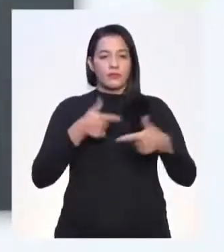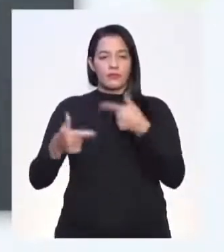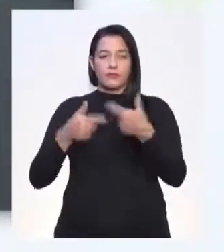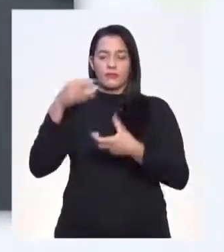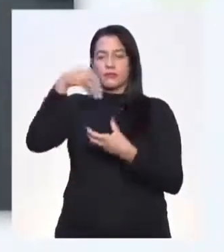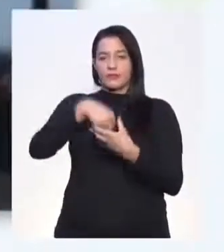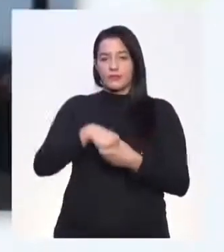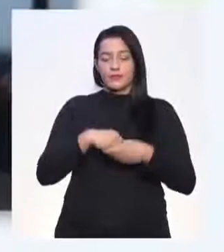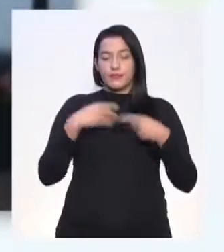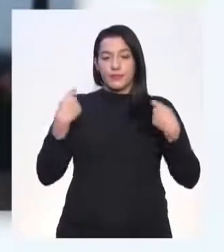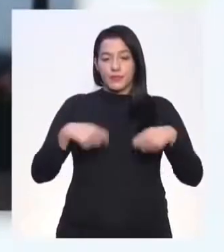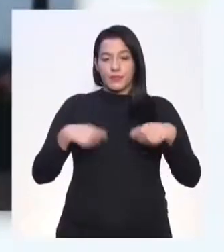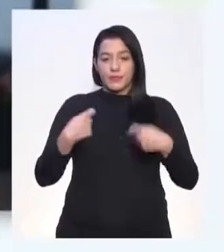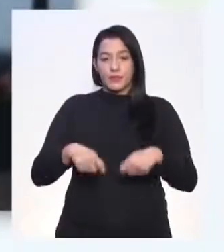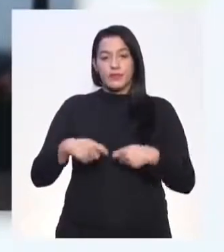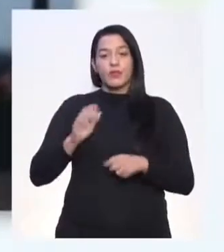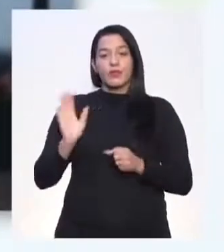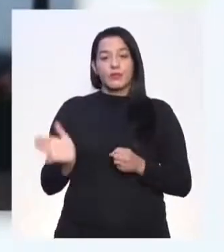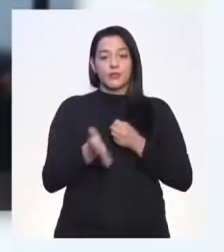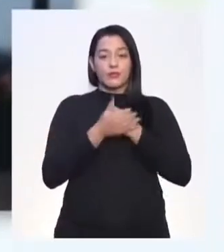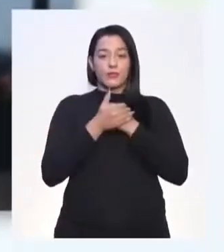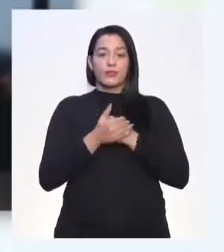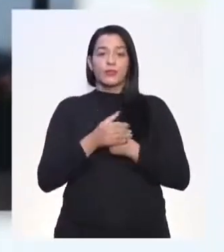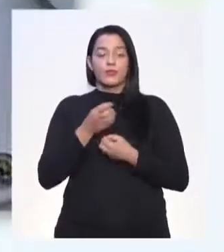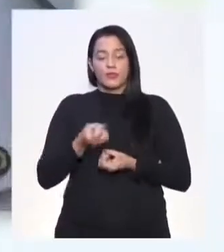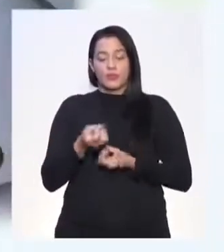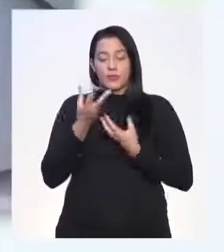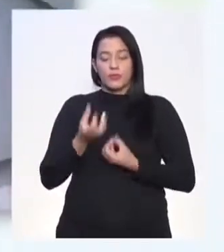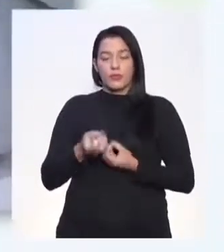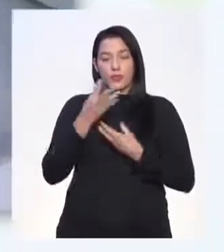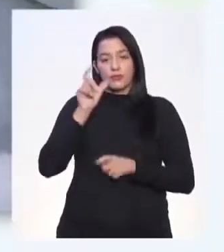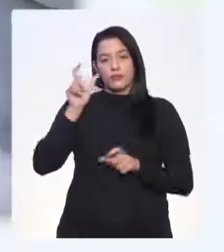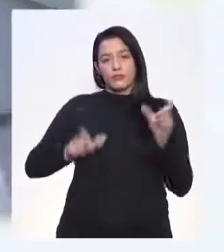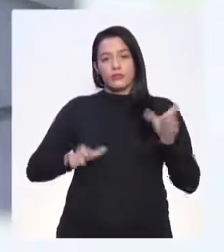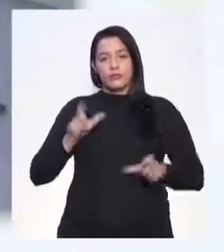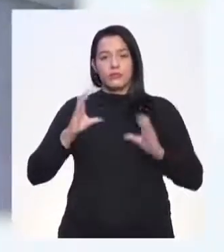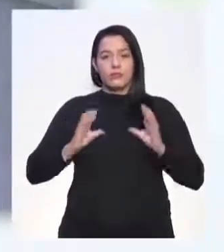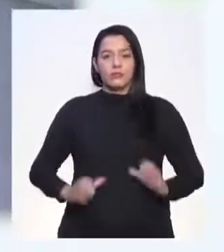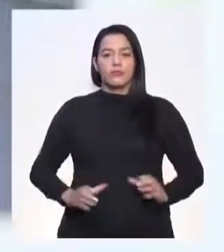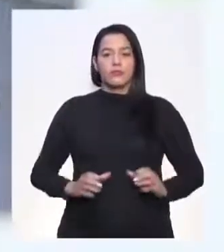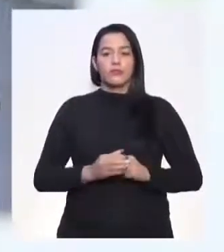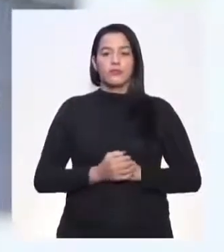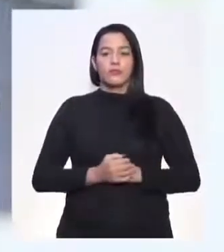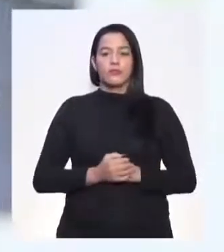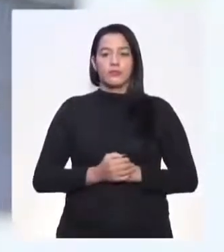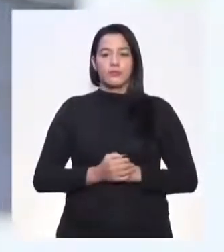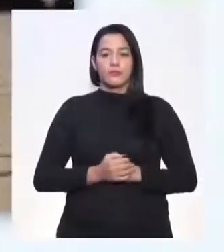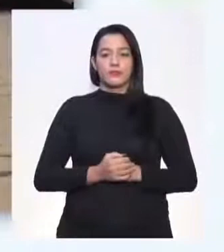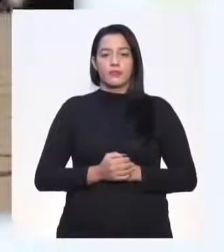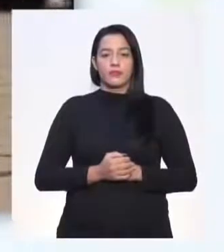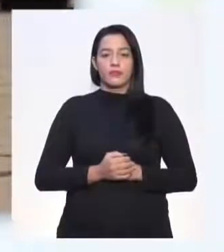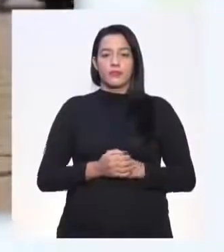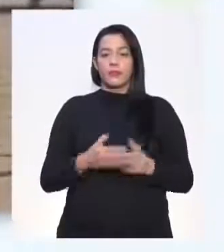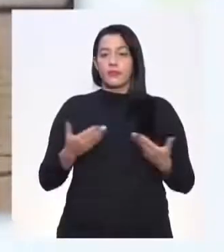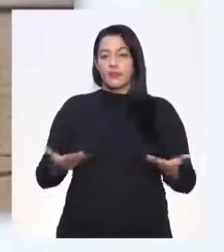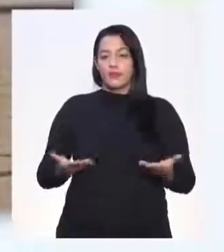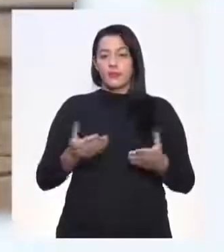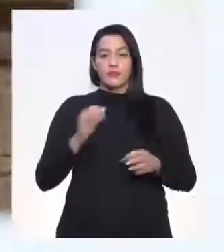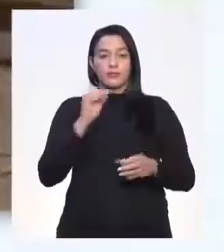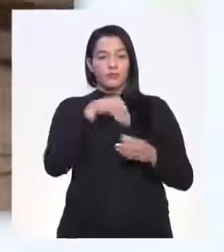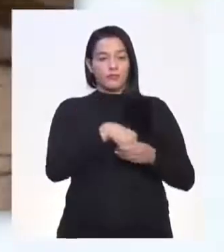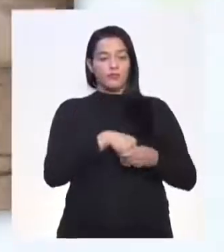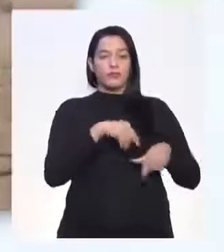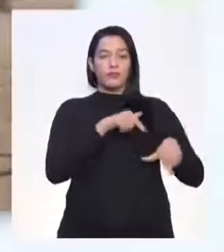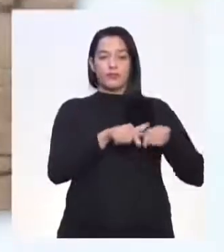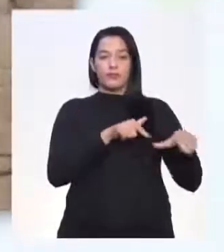necessidade da garantia da privacidade dos dados dos cidadãos. Como é que ficou o mercado de trabalho? Bom, o mercado de trabalho